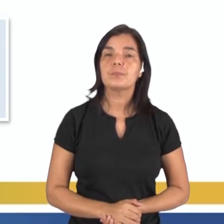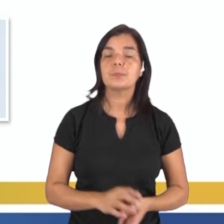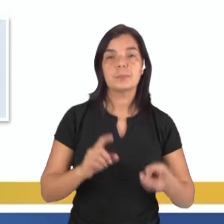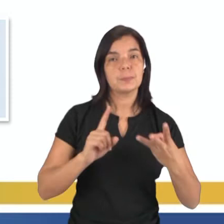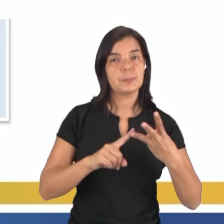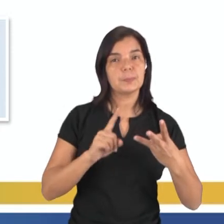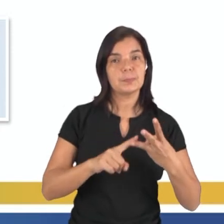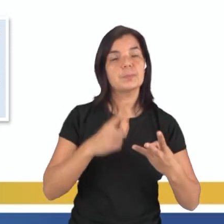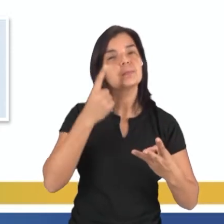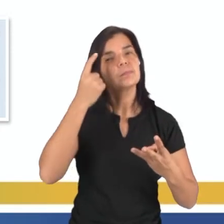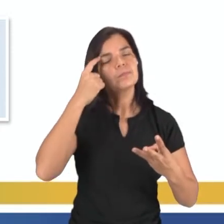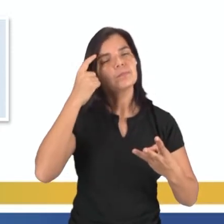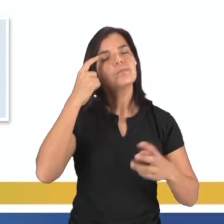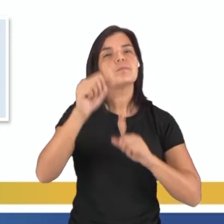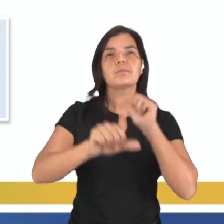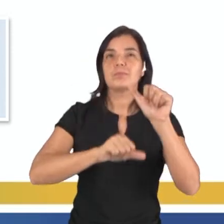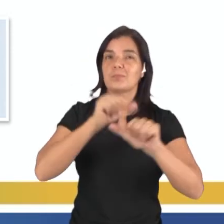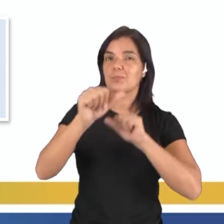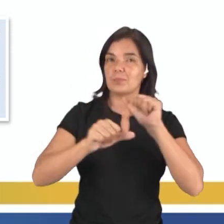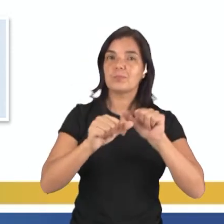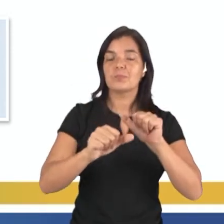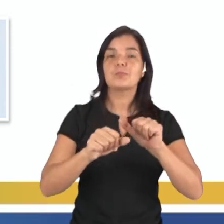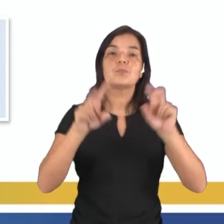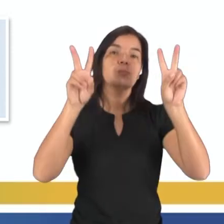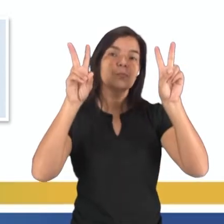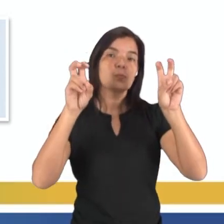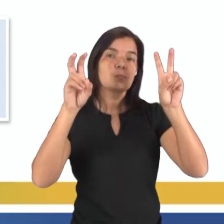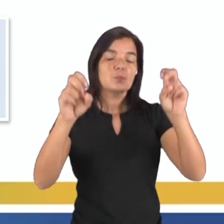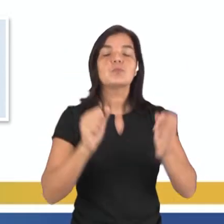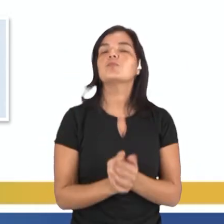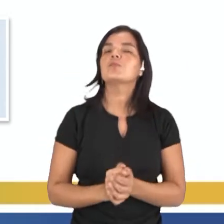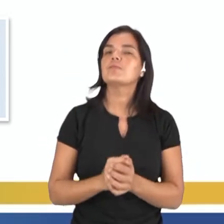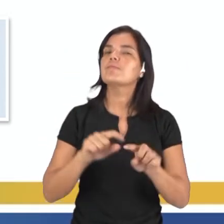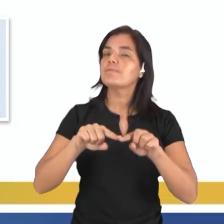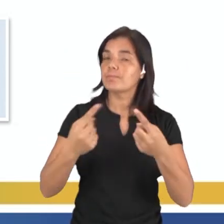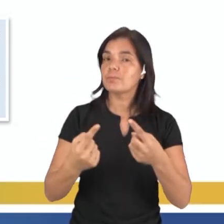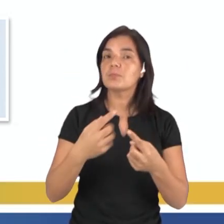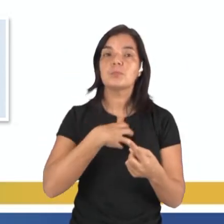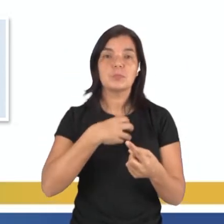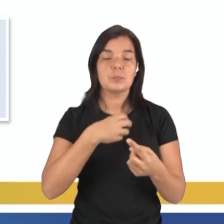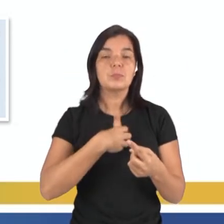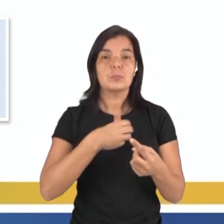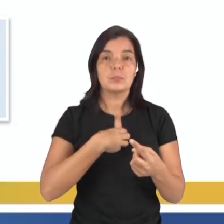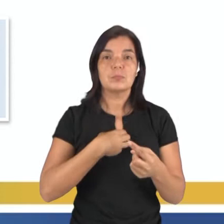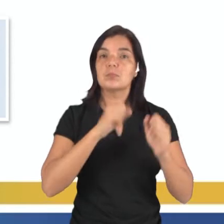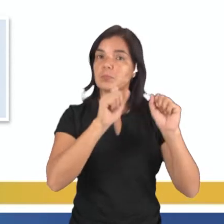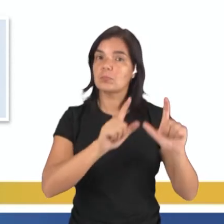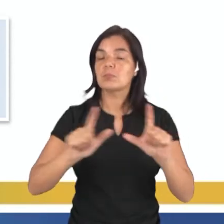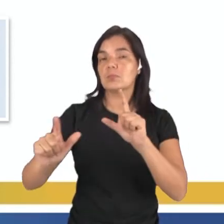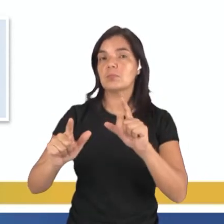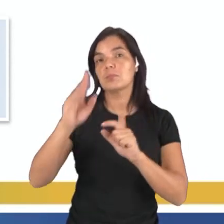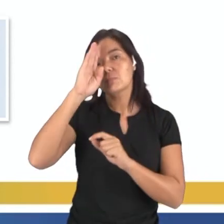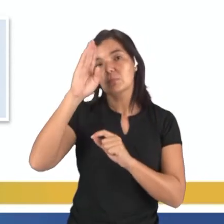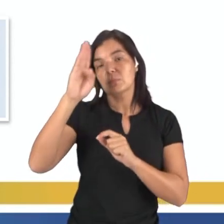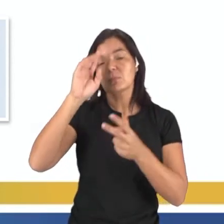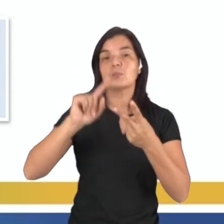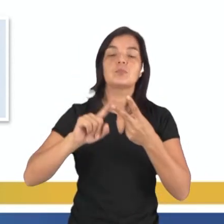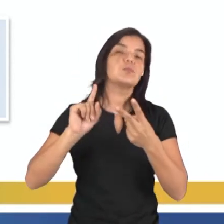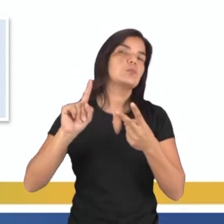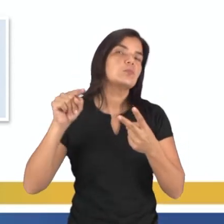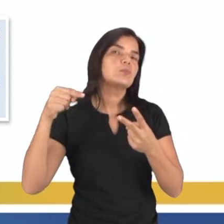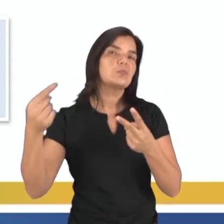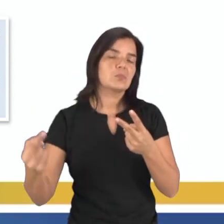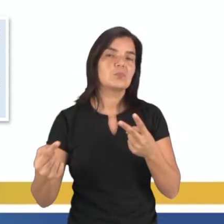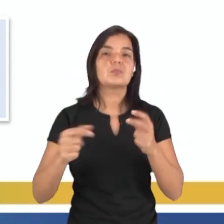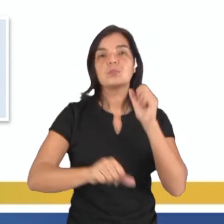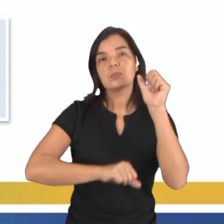Dica 3. Pense nas mudanças do tópico. Você pode adotar um estilo para os slides do assunto principal e outro estilo,